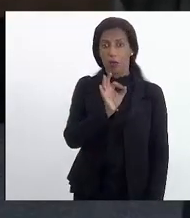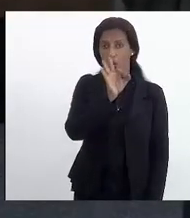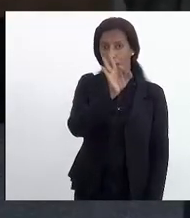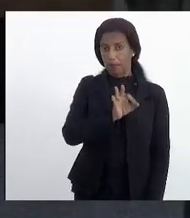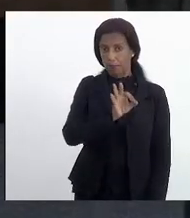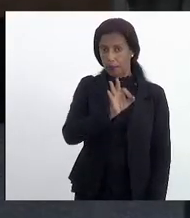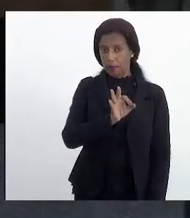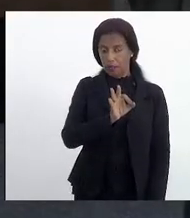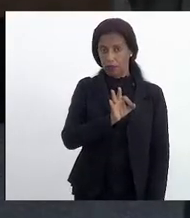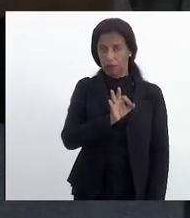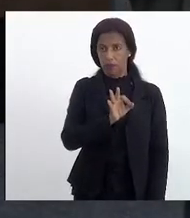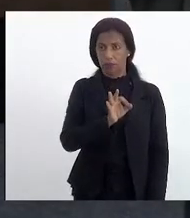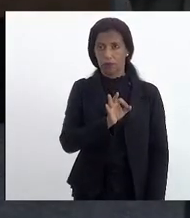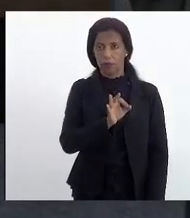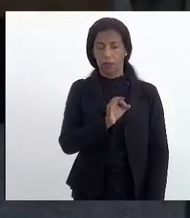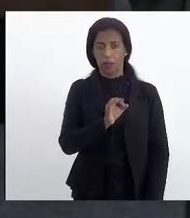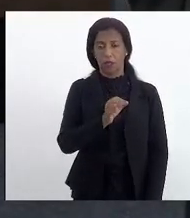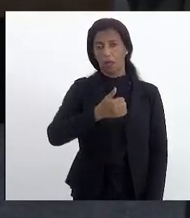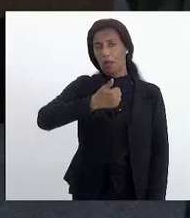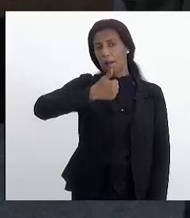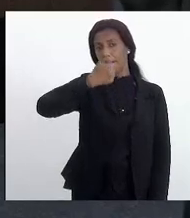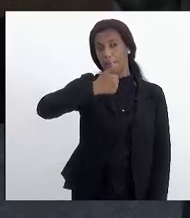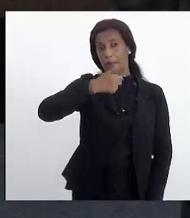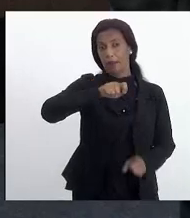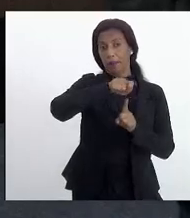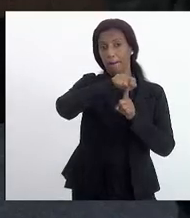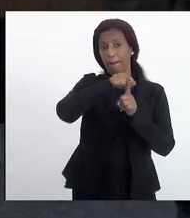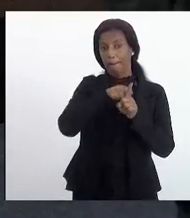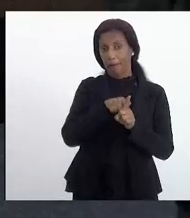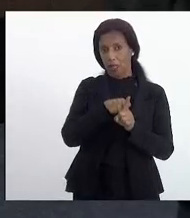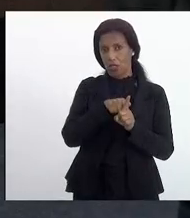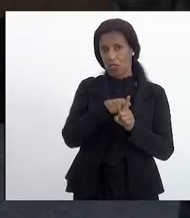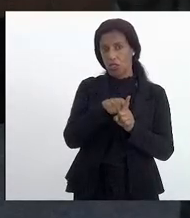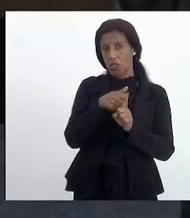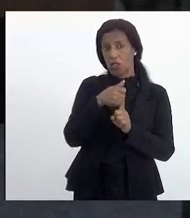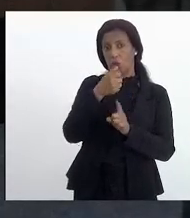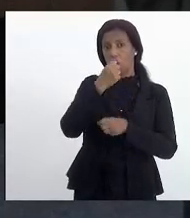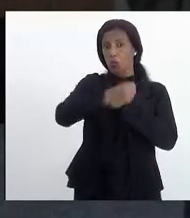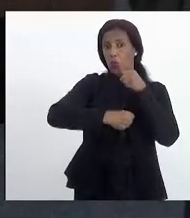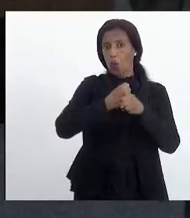50% no primeiro mês de 22,